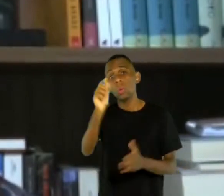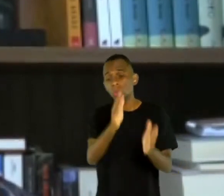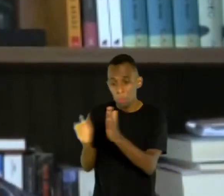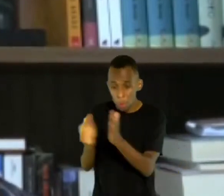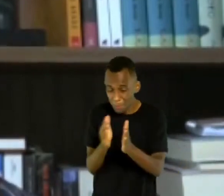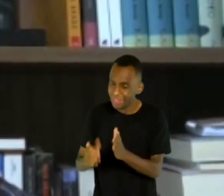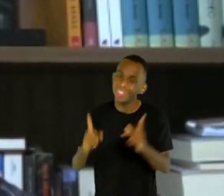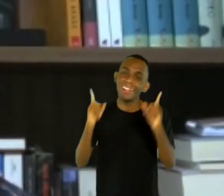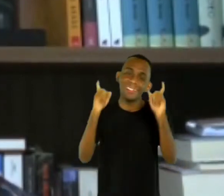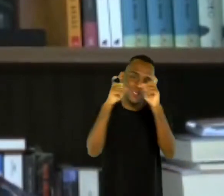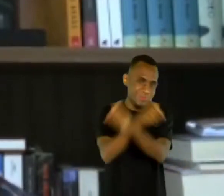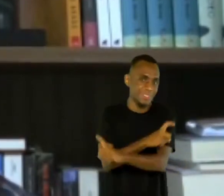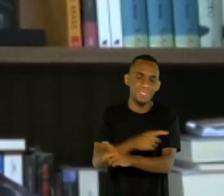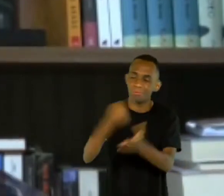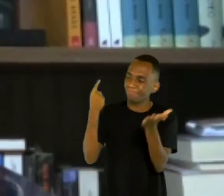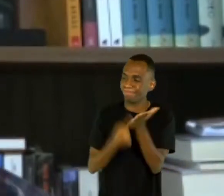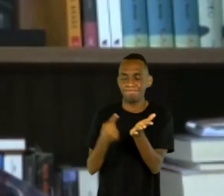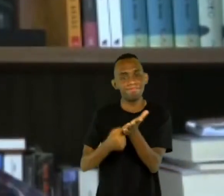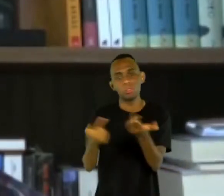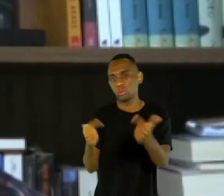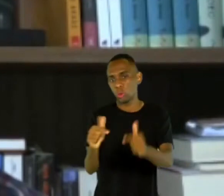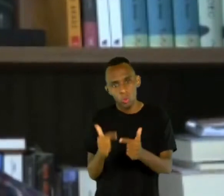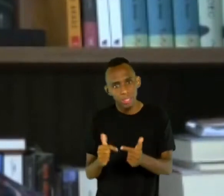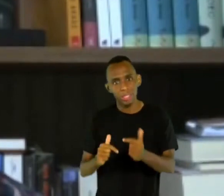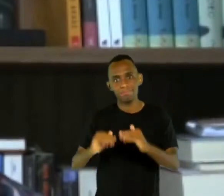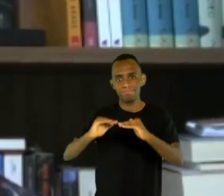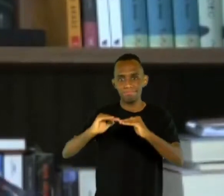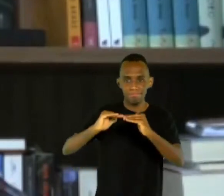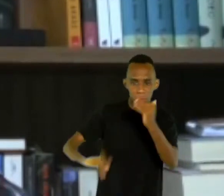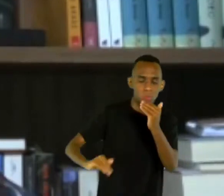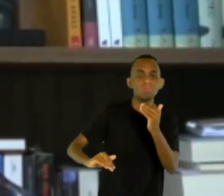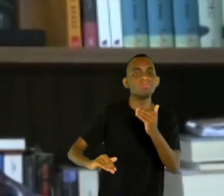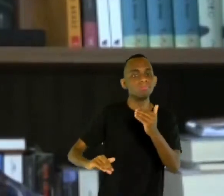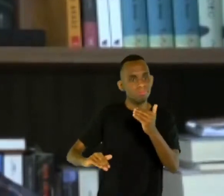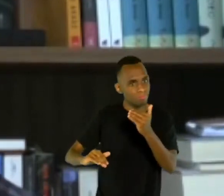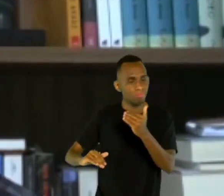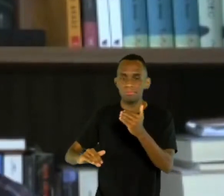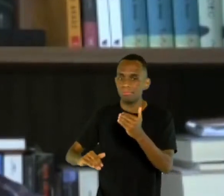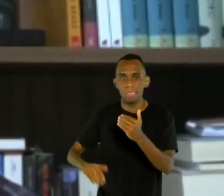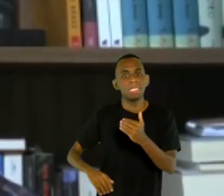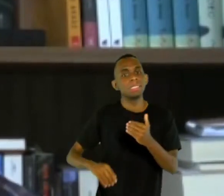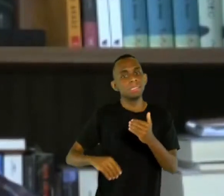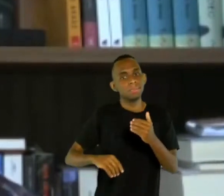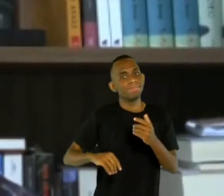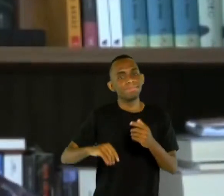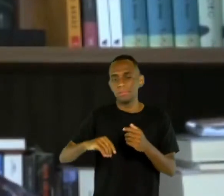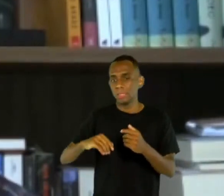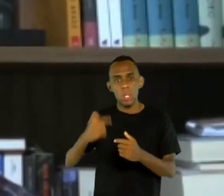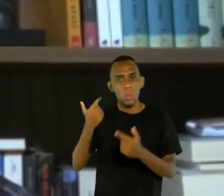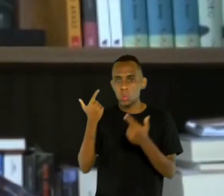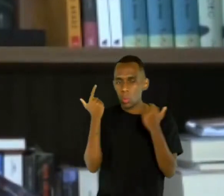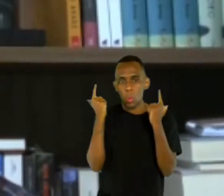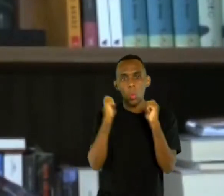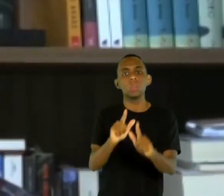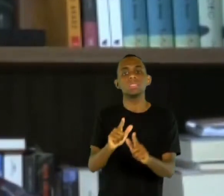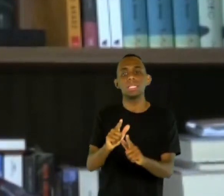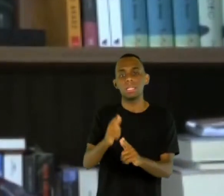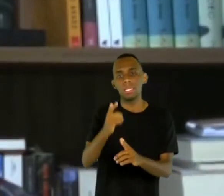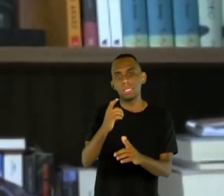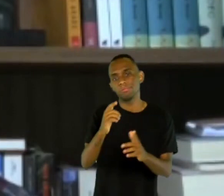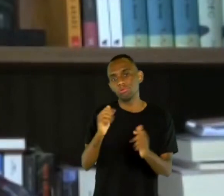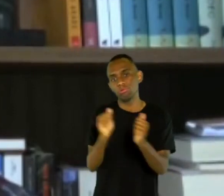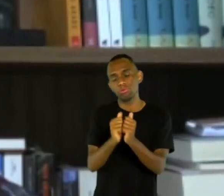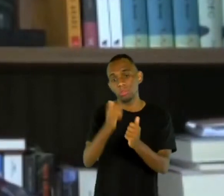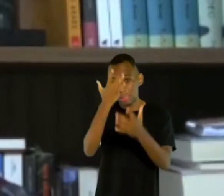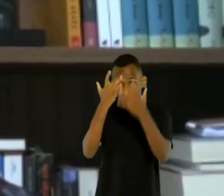uma ruptura, né? A conciliação já não corresponde ao anseios daquelas pessoas que vivem